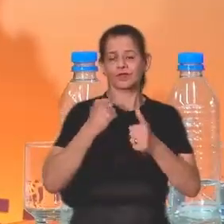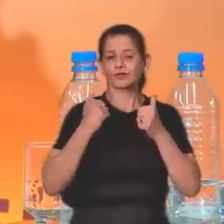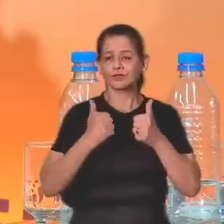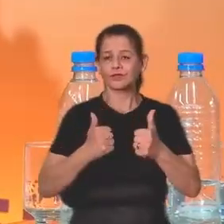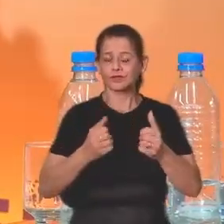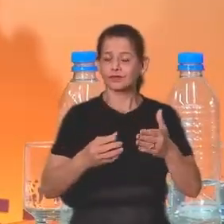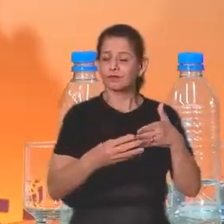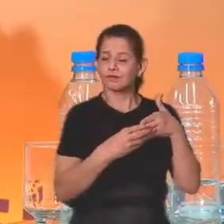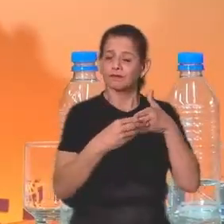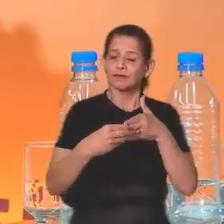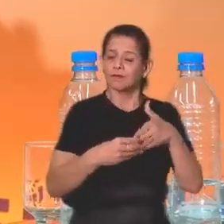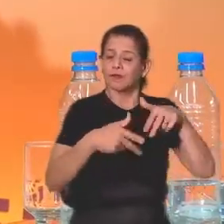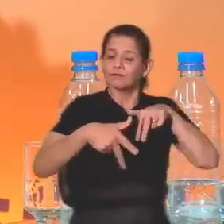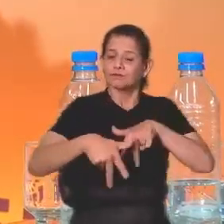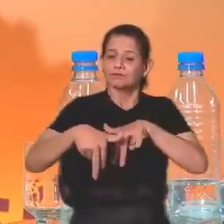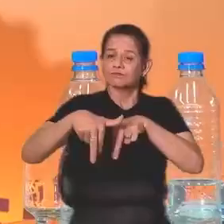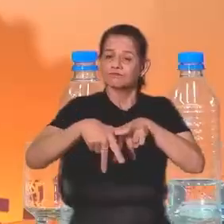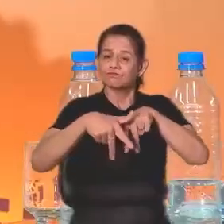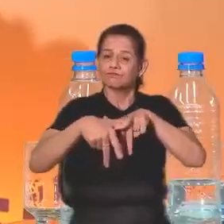com a gente,